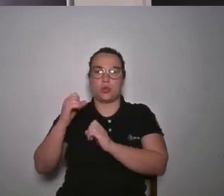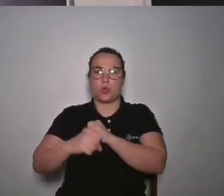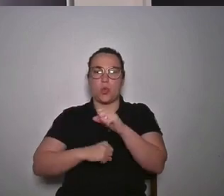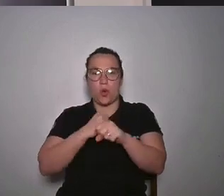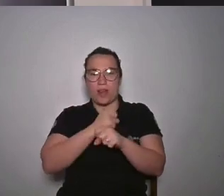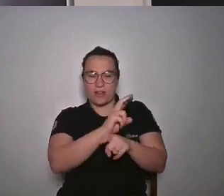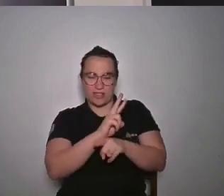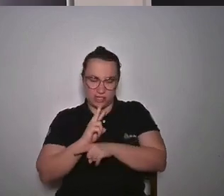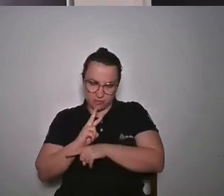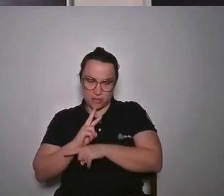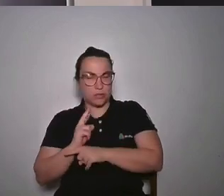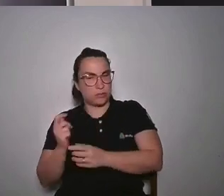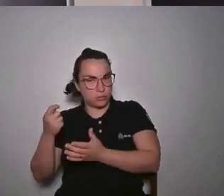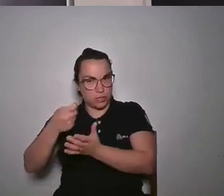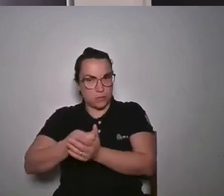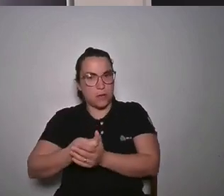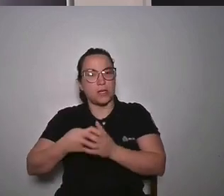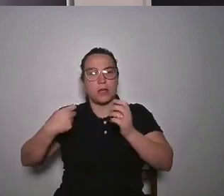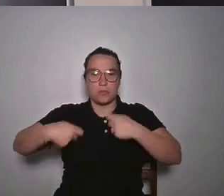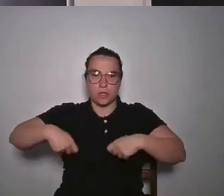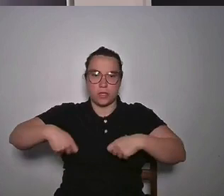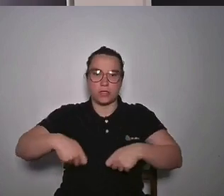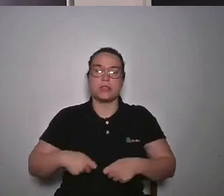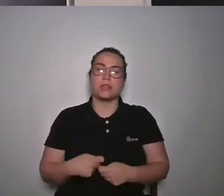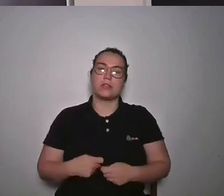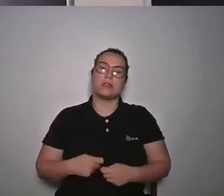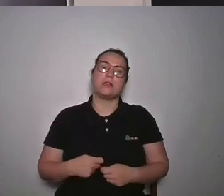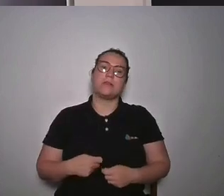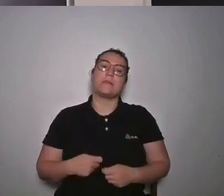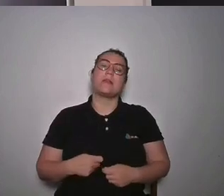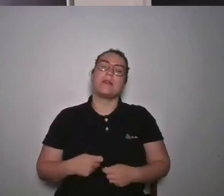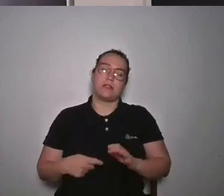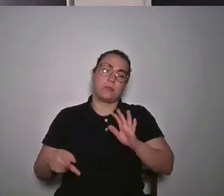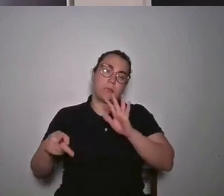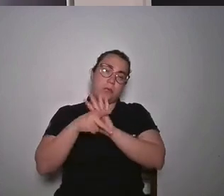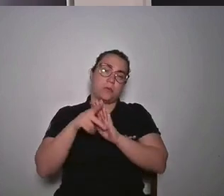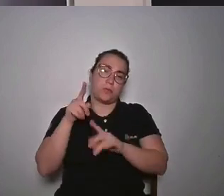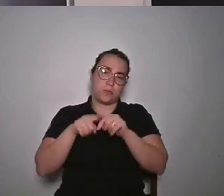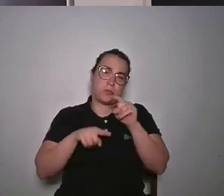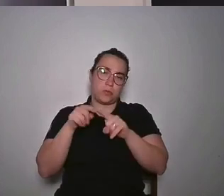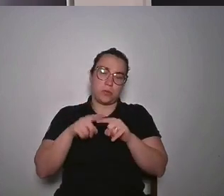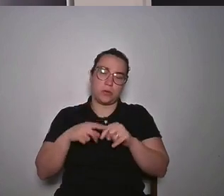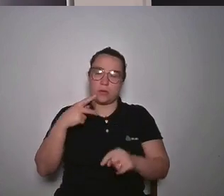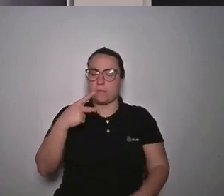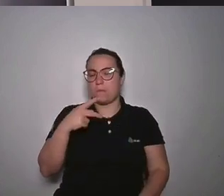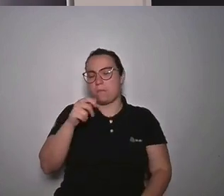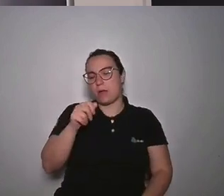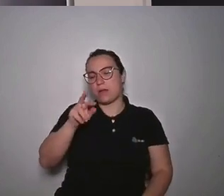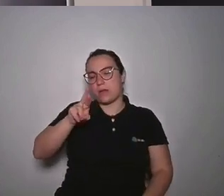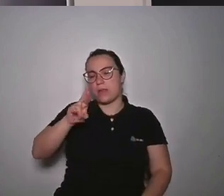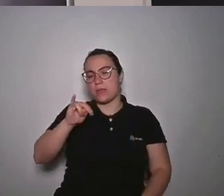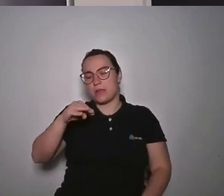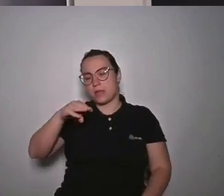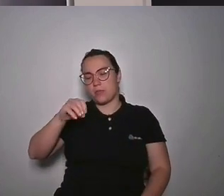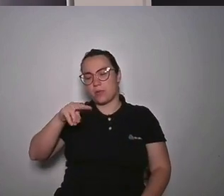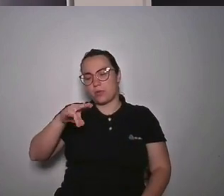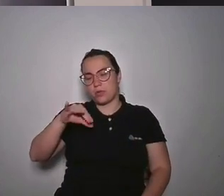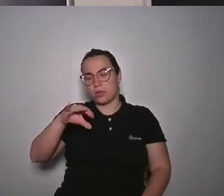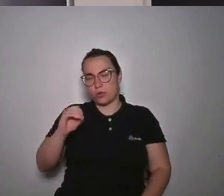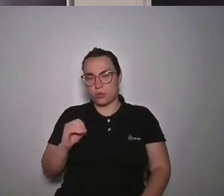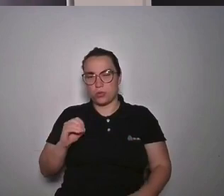as dívidas tributárias, e as receitas patrimoniais. Isso se aplicou à inflação e às taxas de